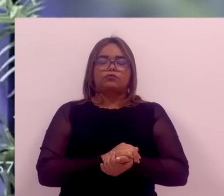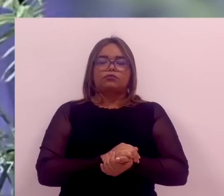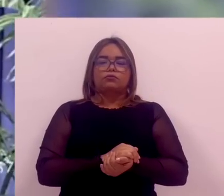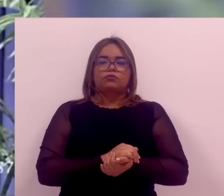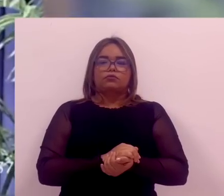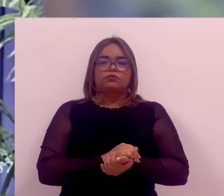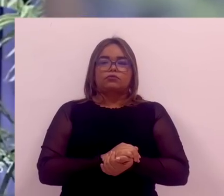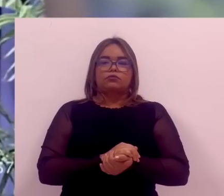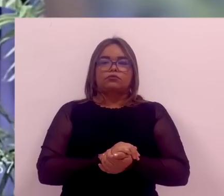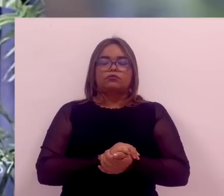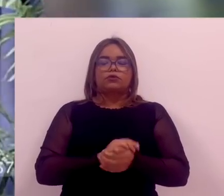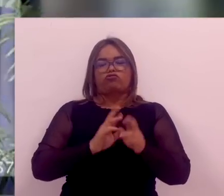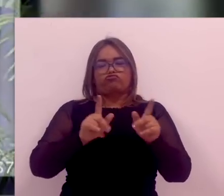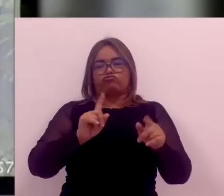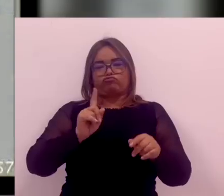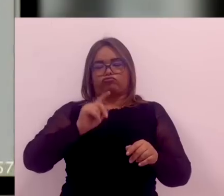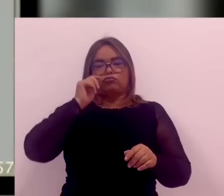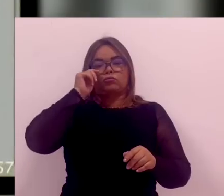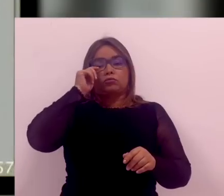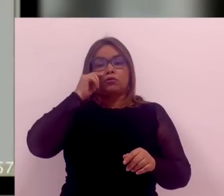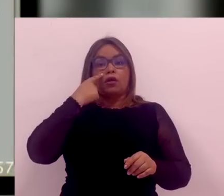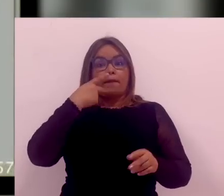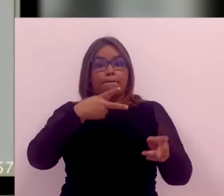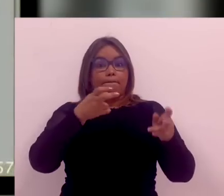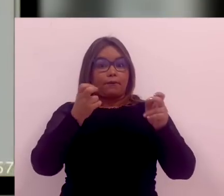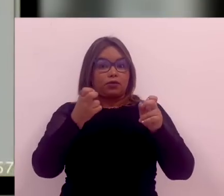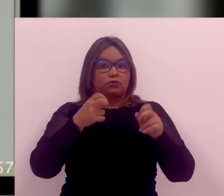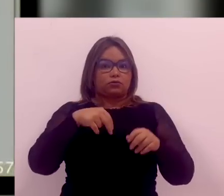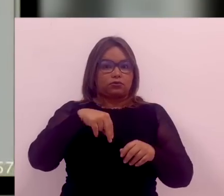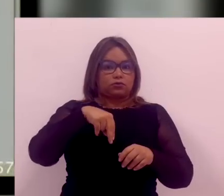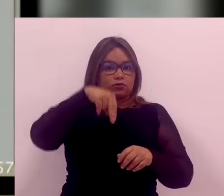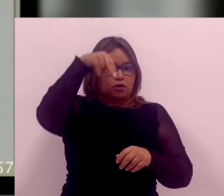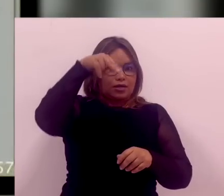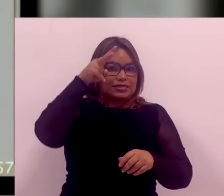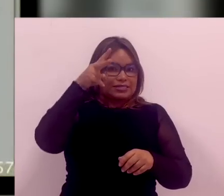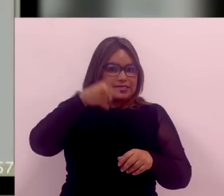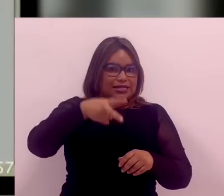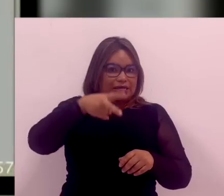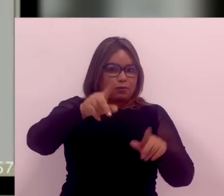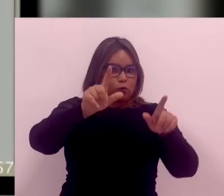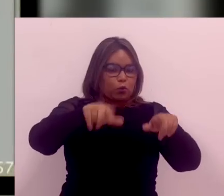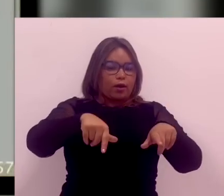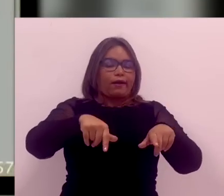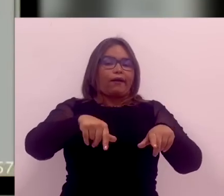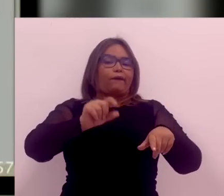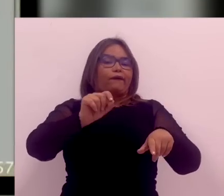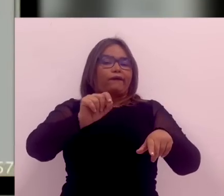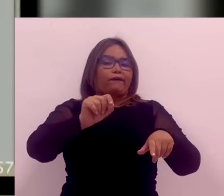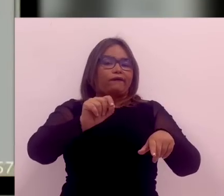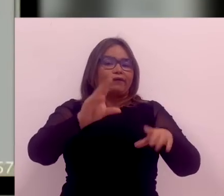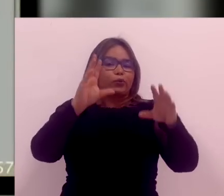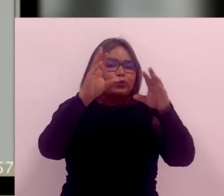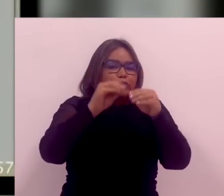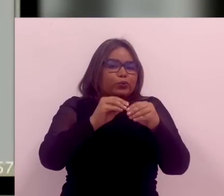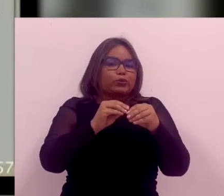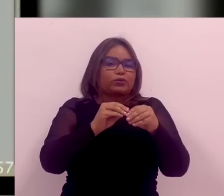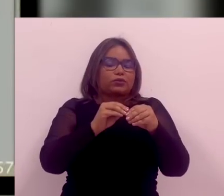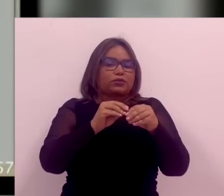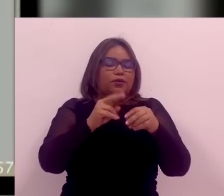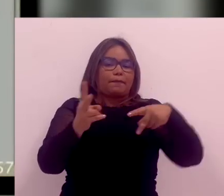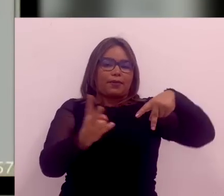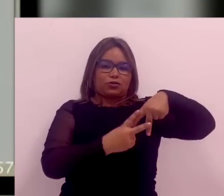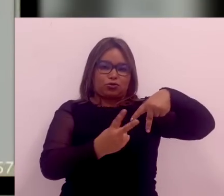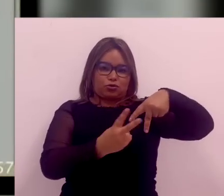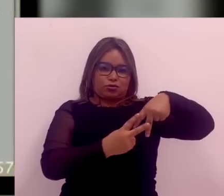eu já mostrei isso para vocês nas outras lojas que visitamos. Então não faz diferença. Notem que o norte é sempre o lugar das